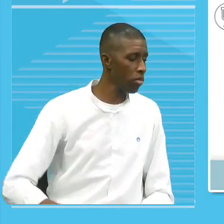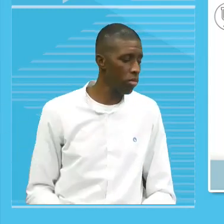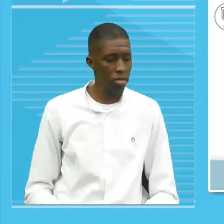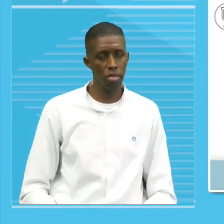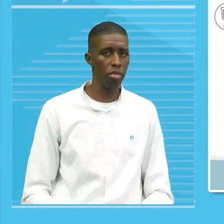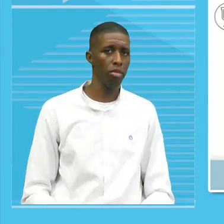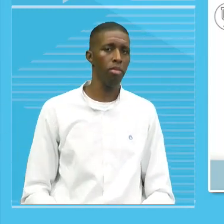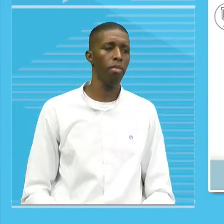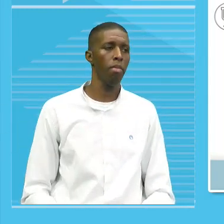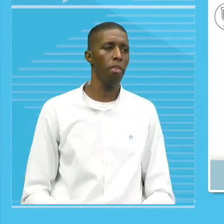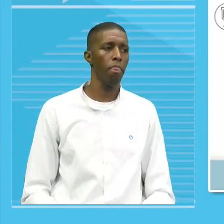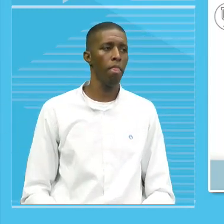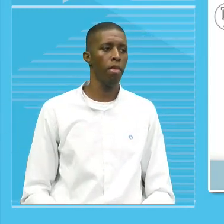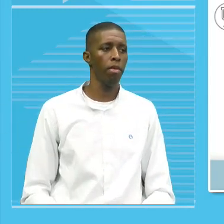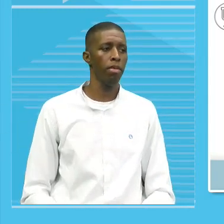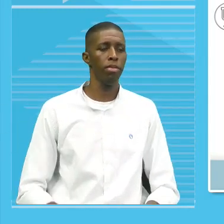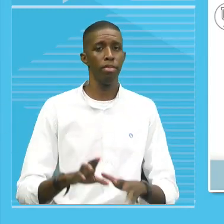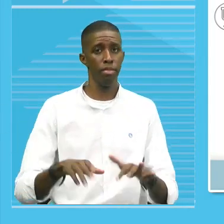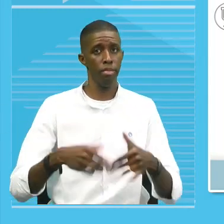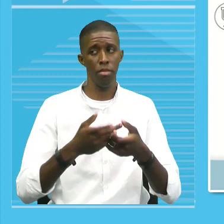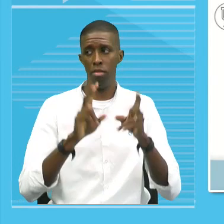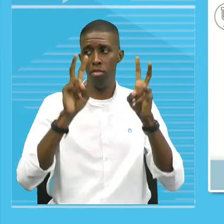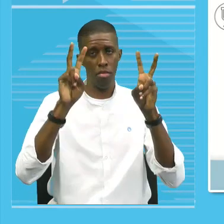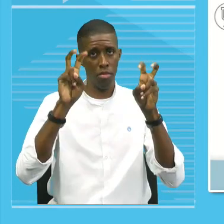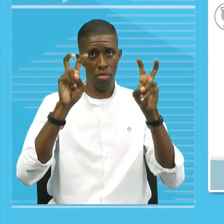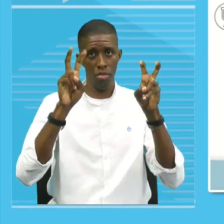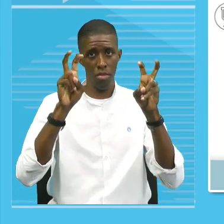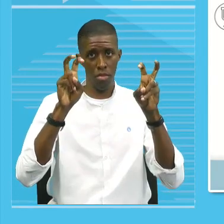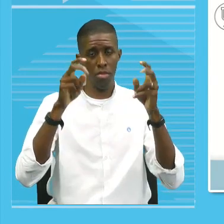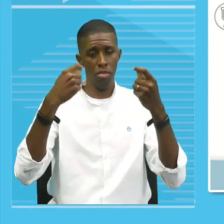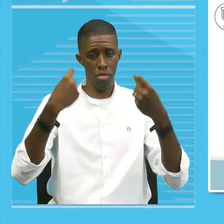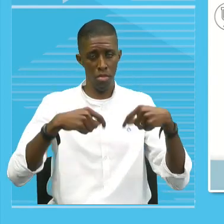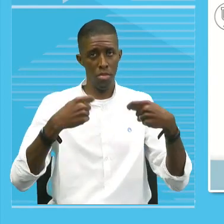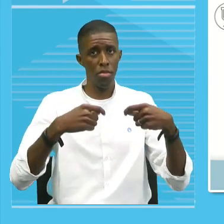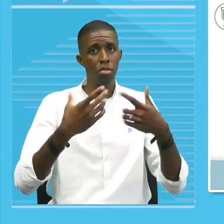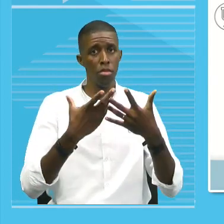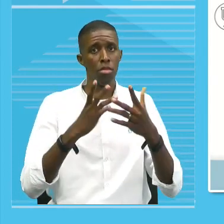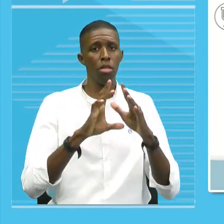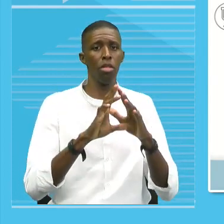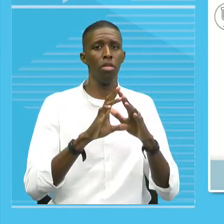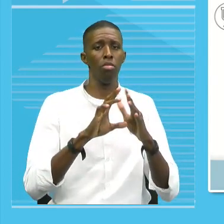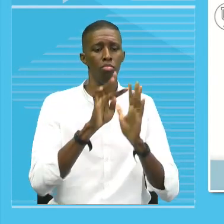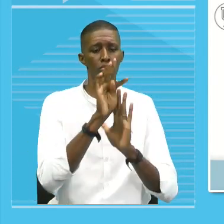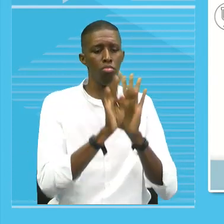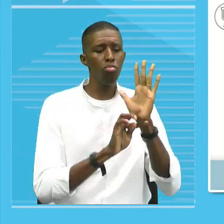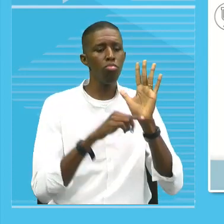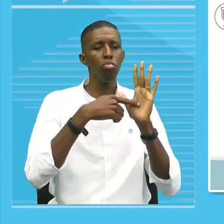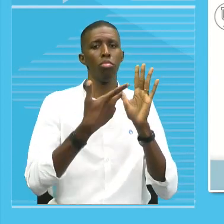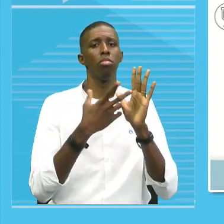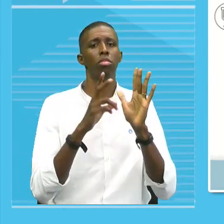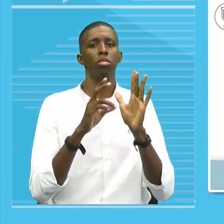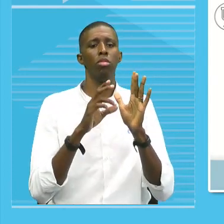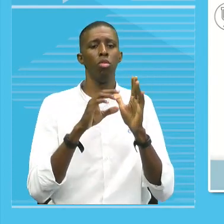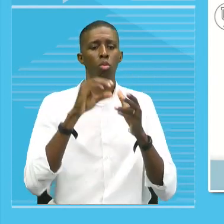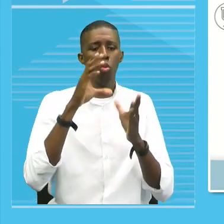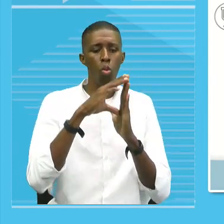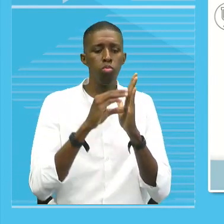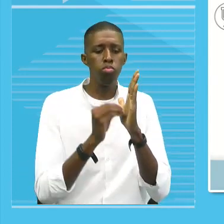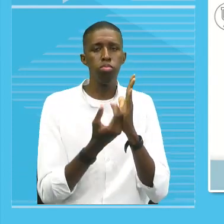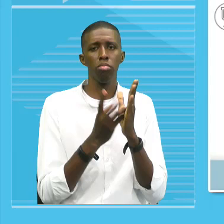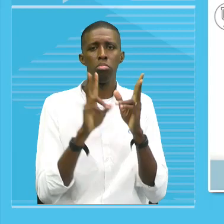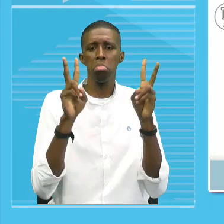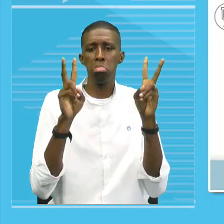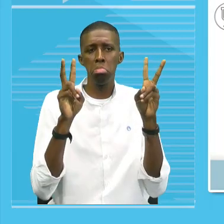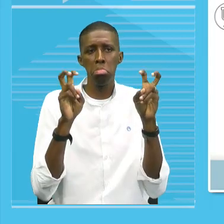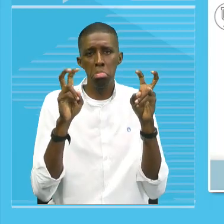o que professor de que o título tem que antecipar o que o texto vai tratar o assunto principal do texto né